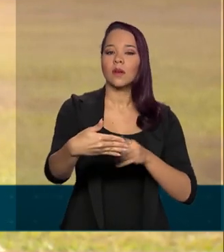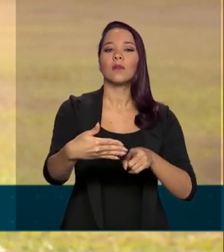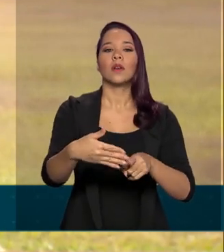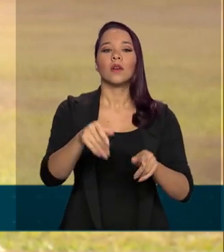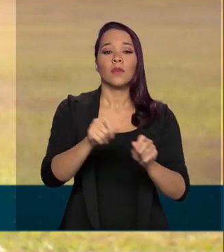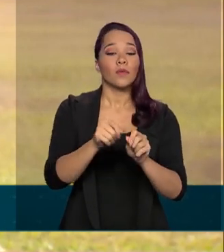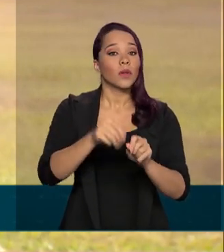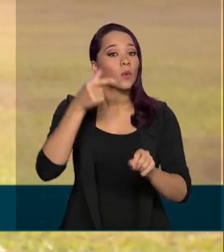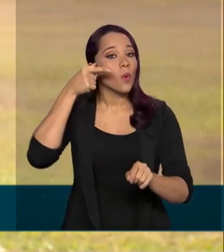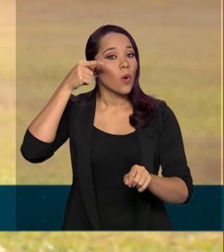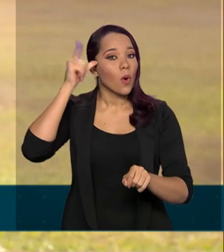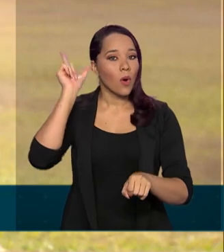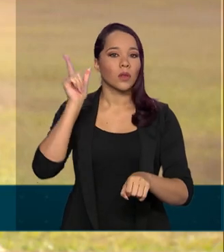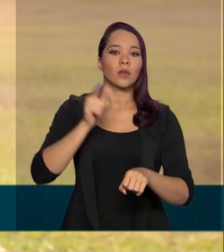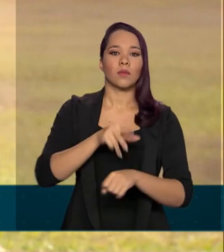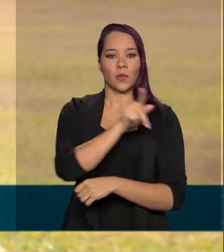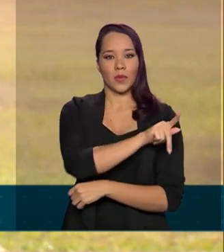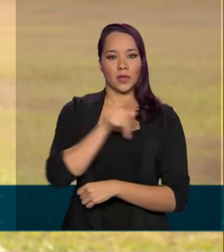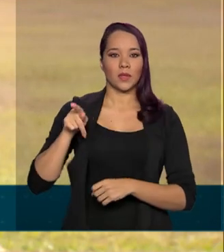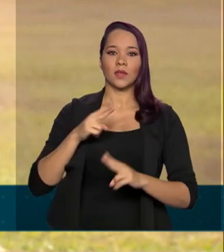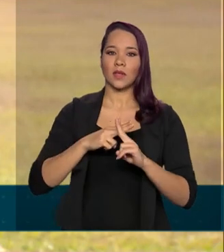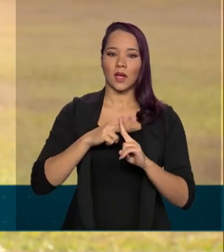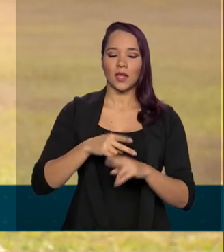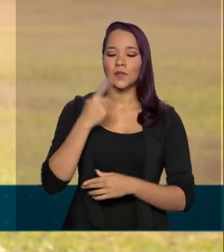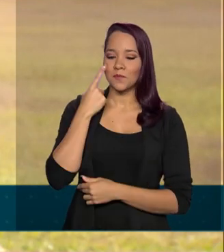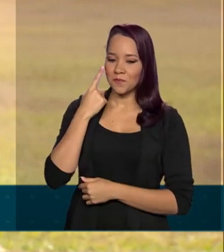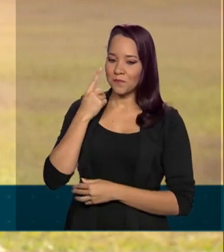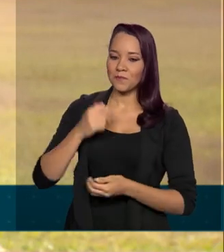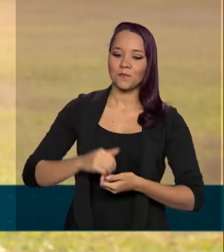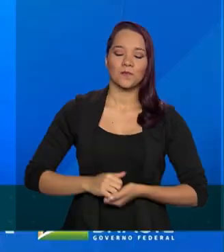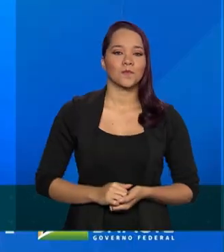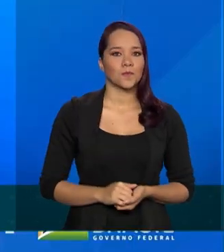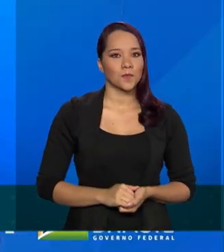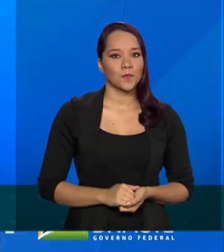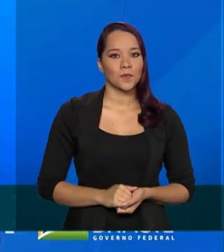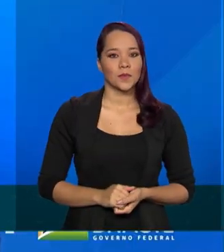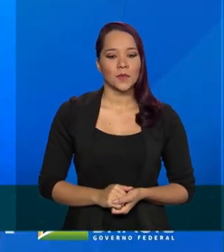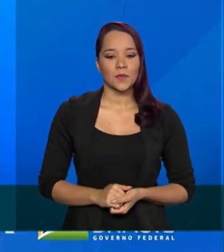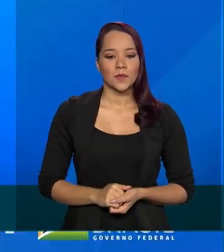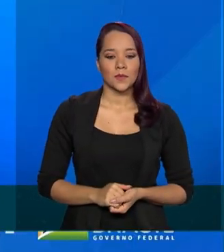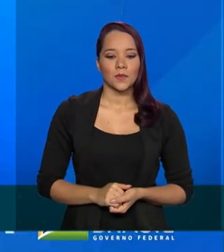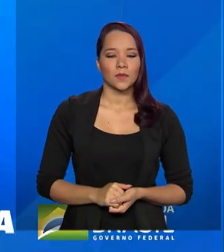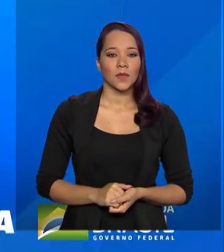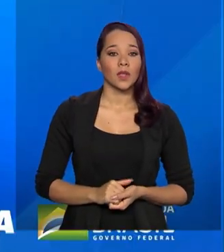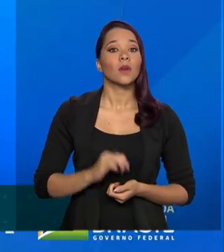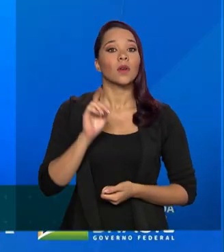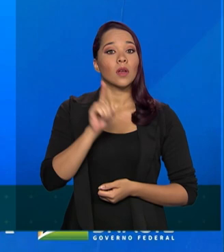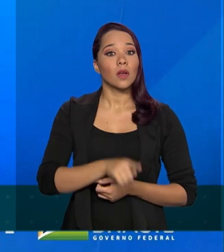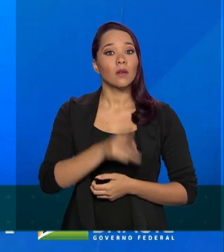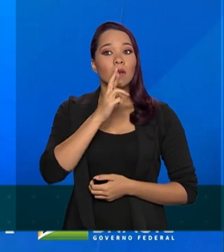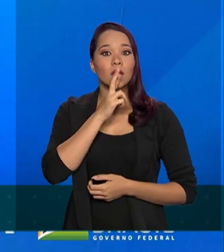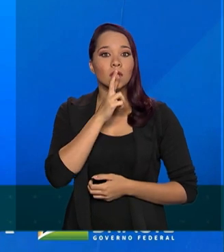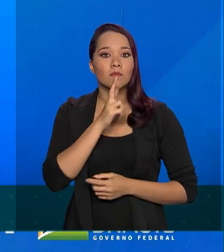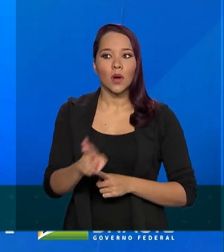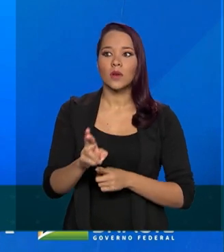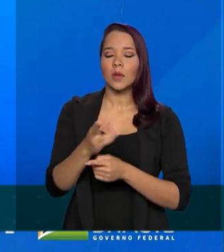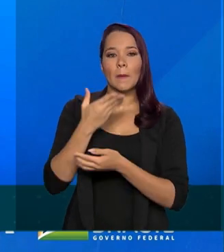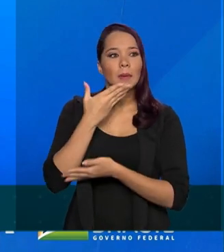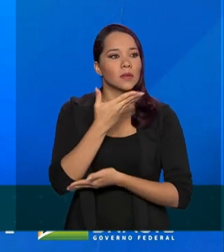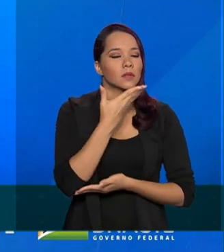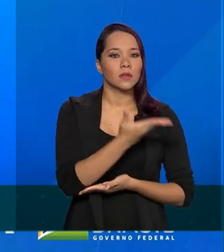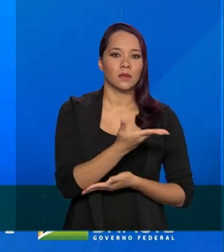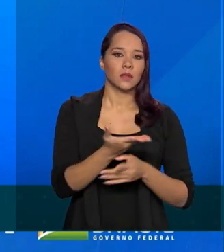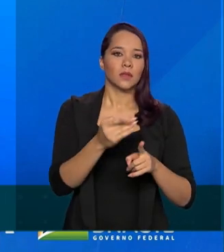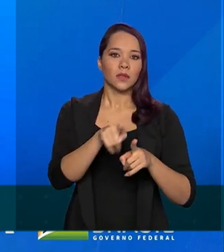foi feita ontem pelo presidente da Caixa. Vamos ouvir. Tem uma resposta à demanda da sociedade,